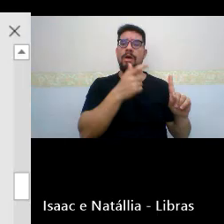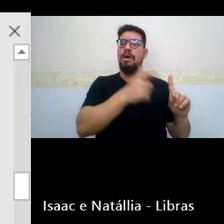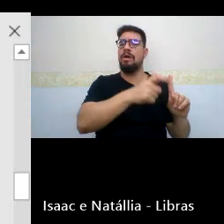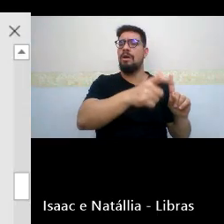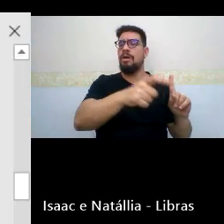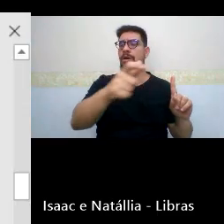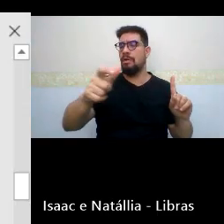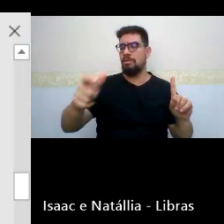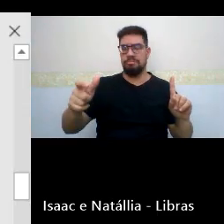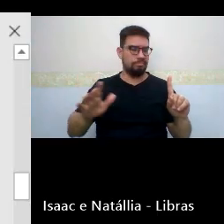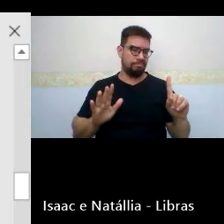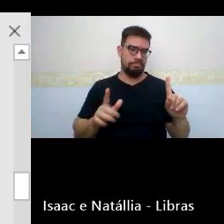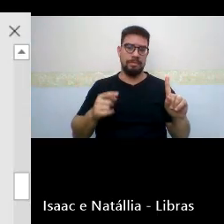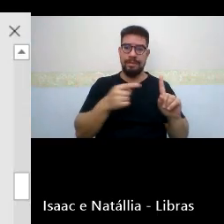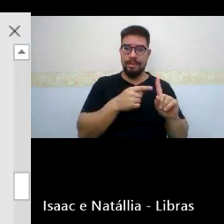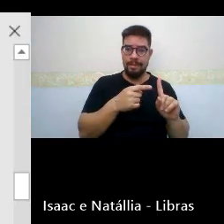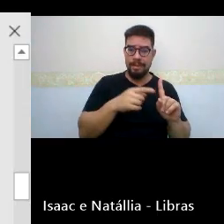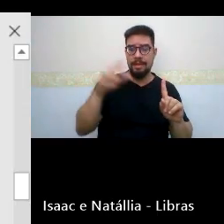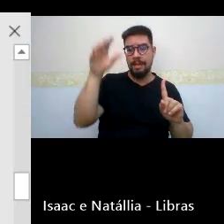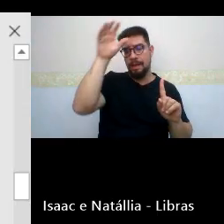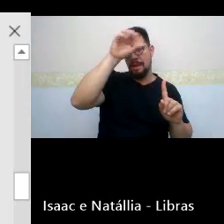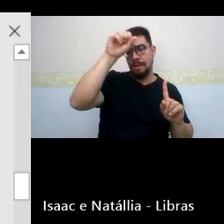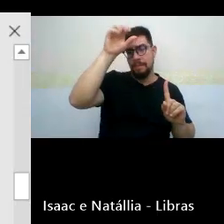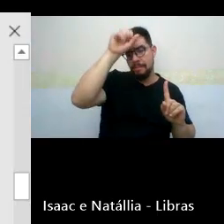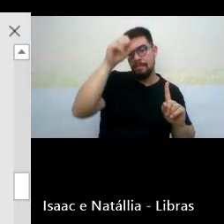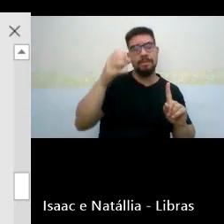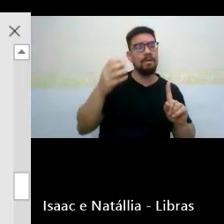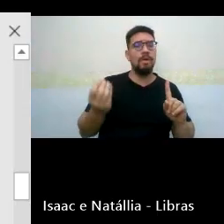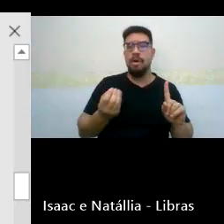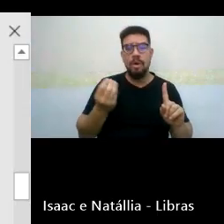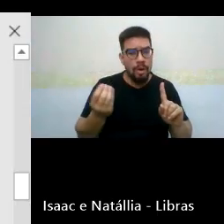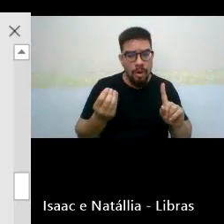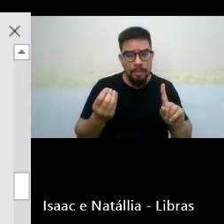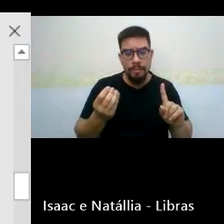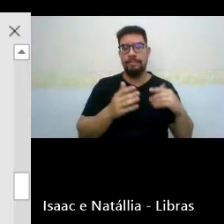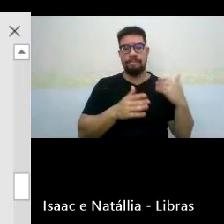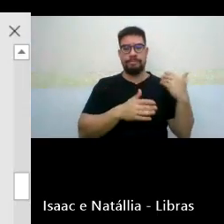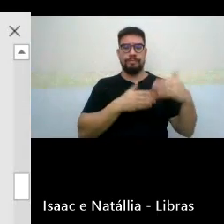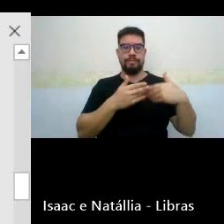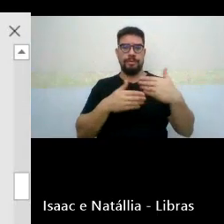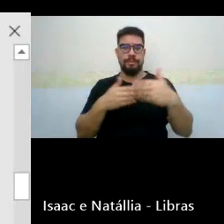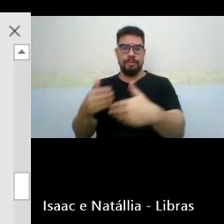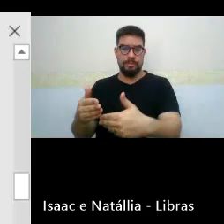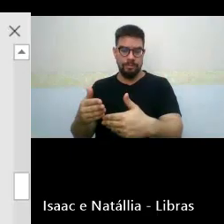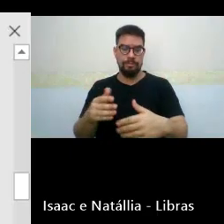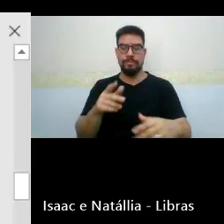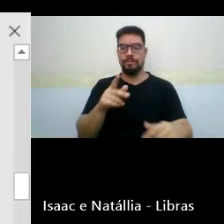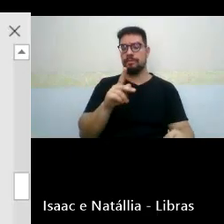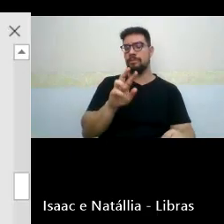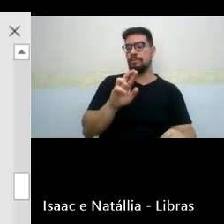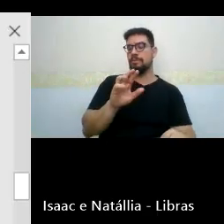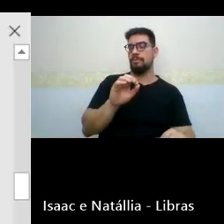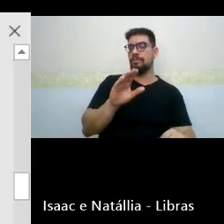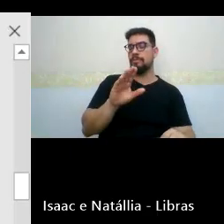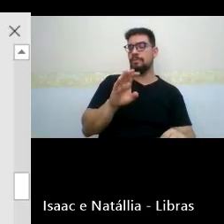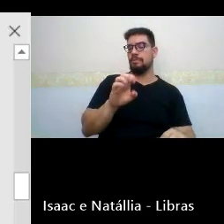por meio de processos. Tá? Então, quando eu estou falando aqui de processos e